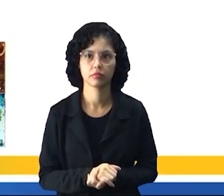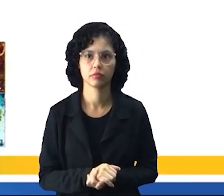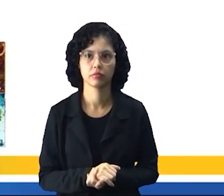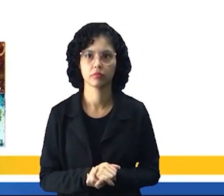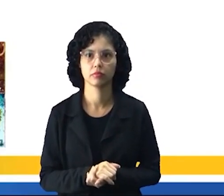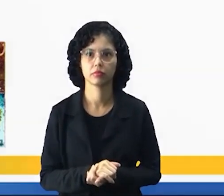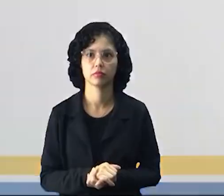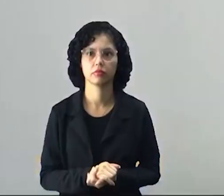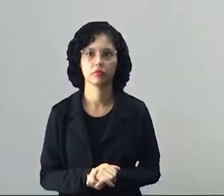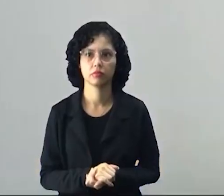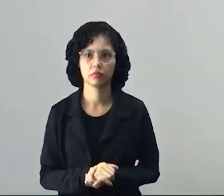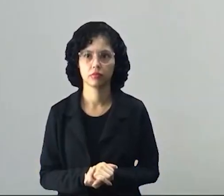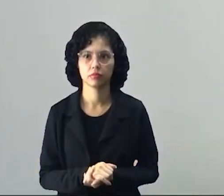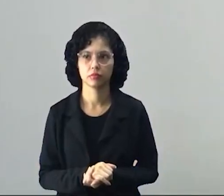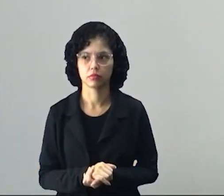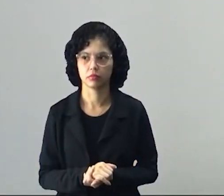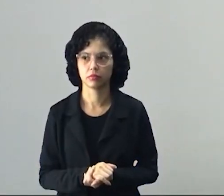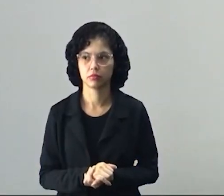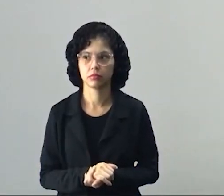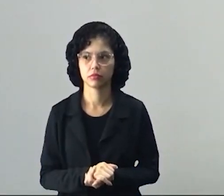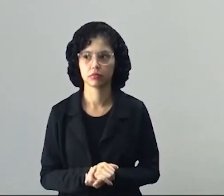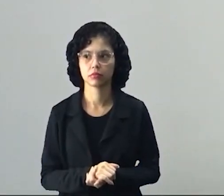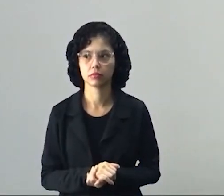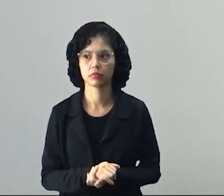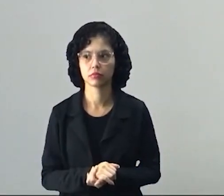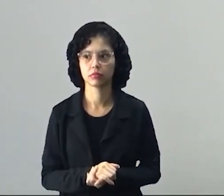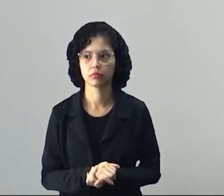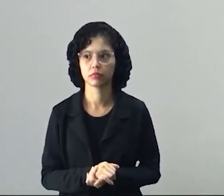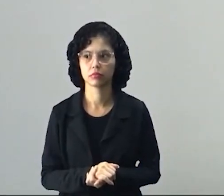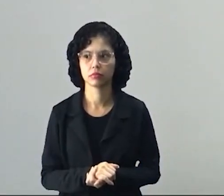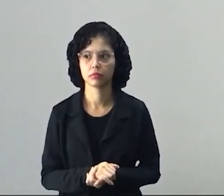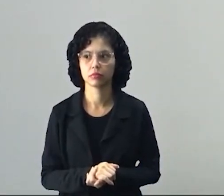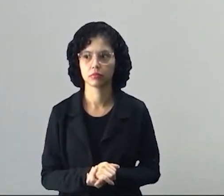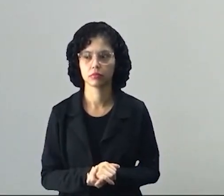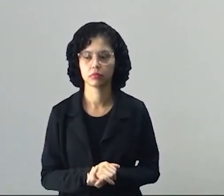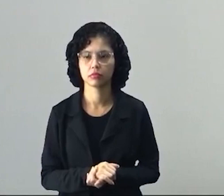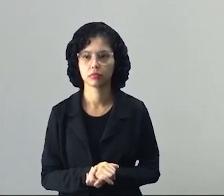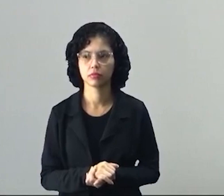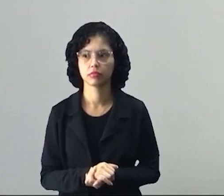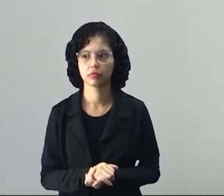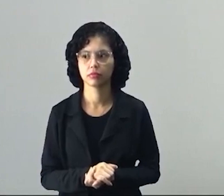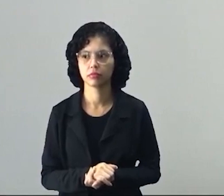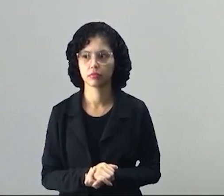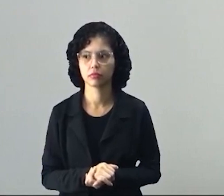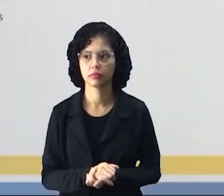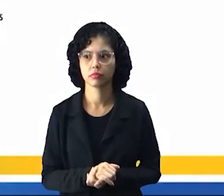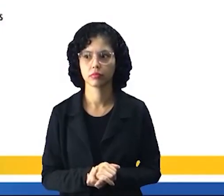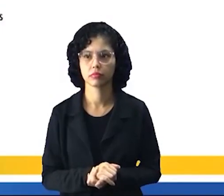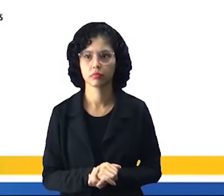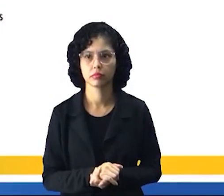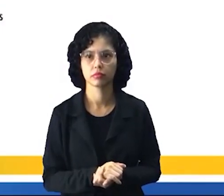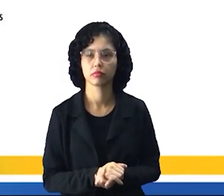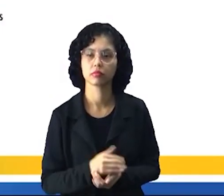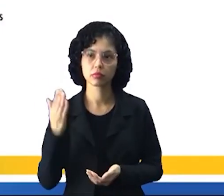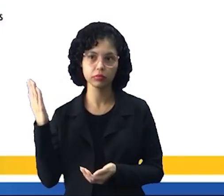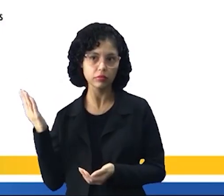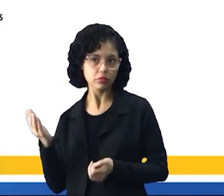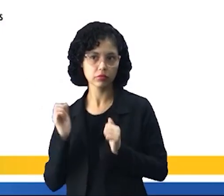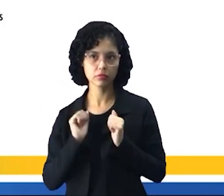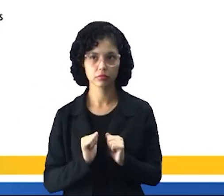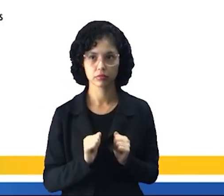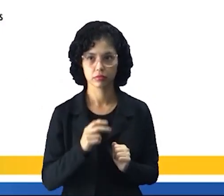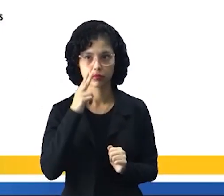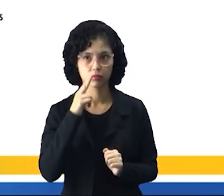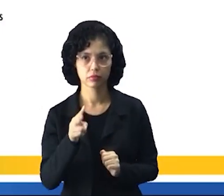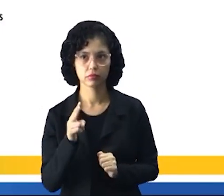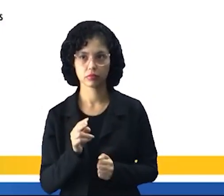avançando, só um perdãozinho aqui. Além dos cordatos, a gente vai poder ver